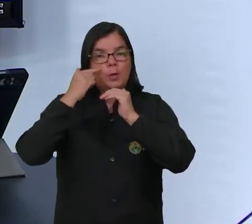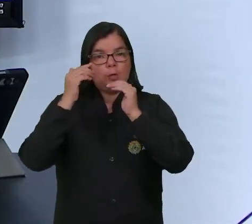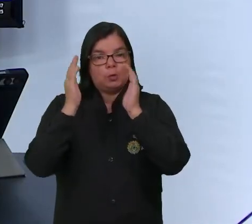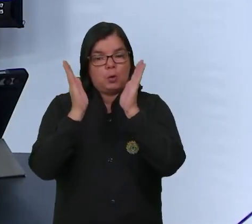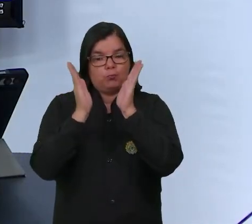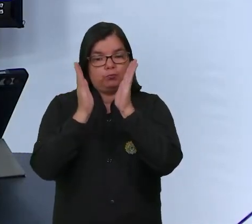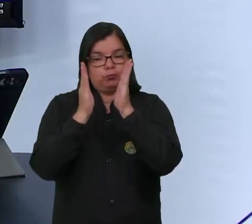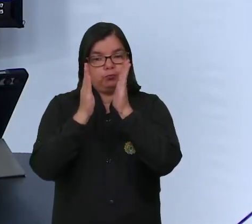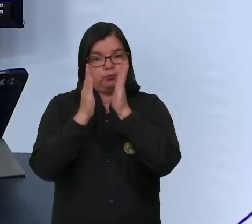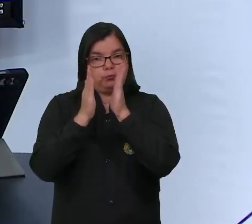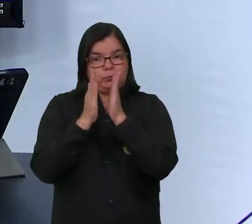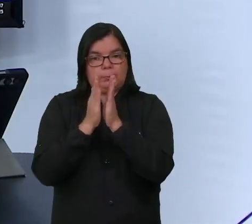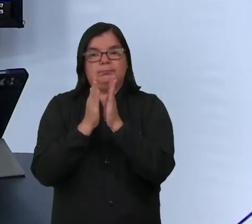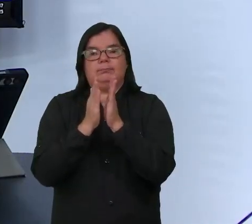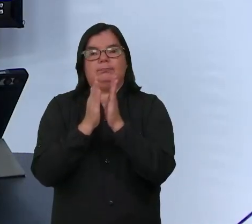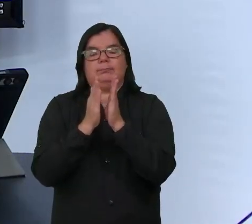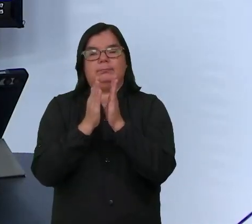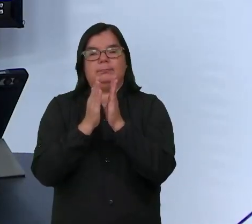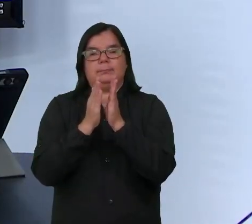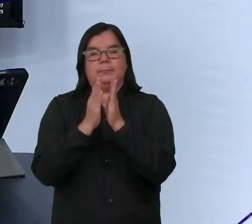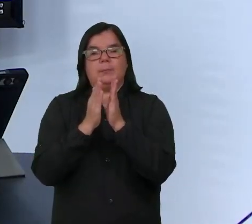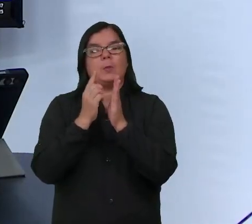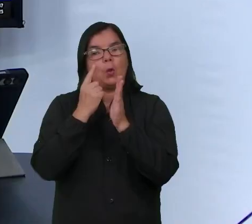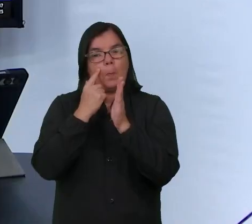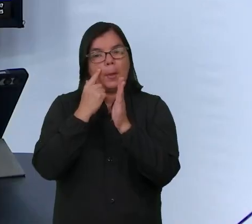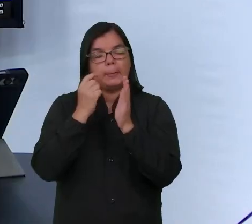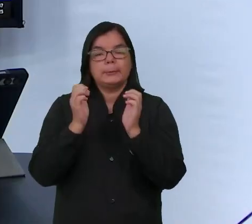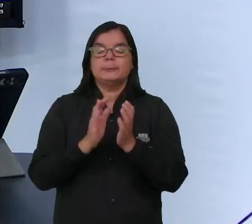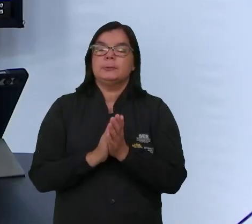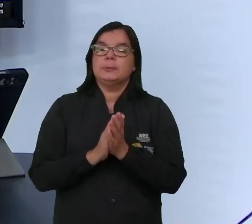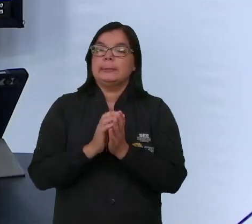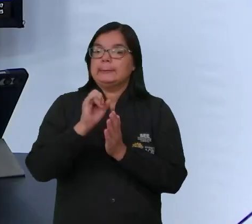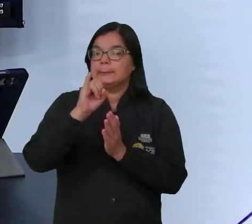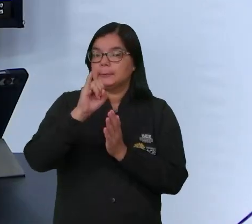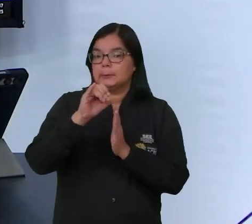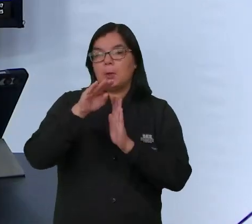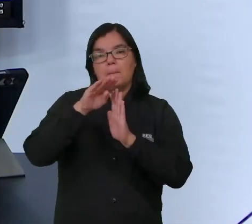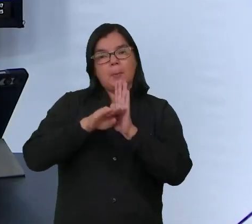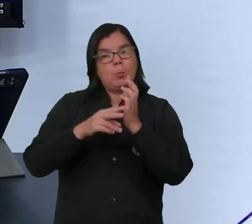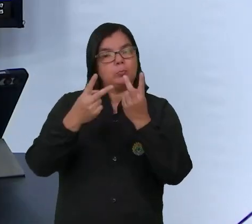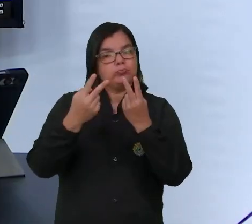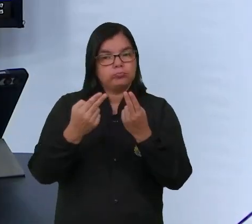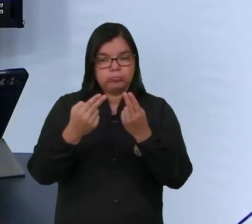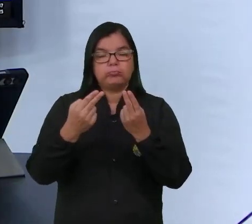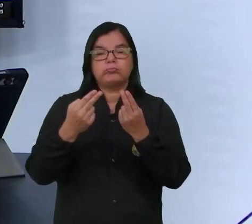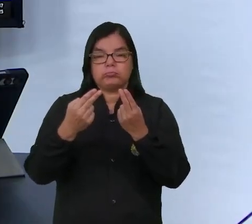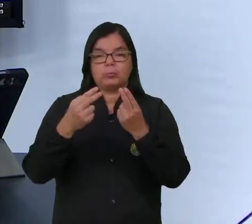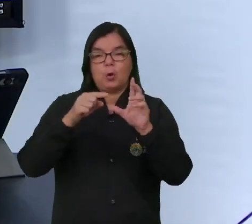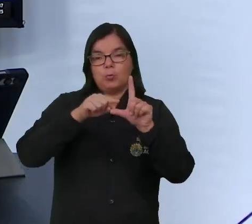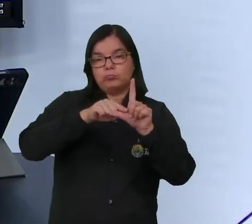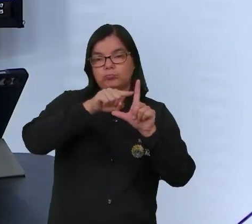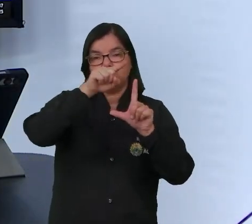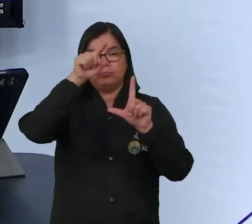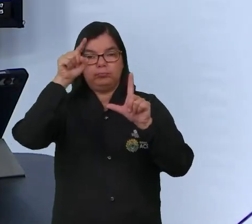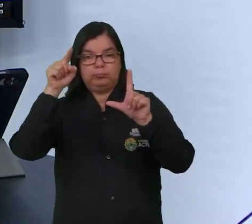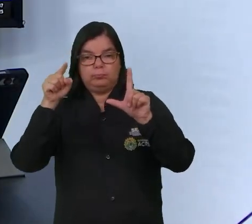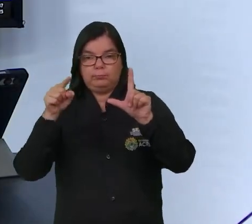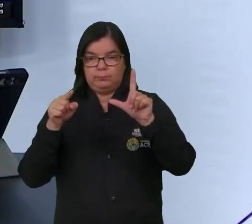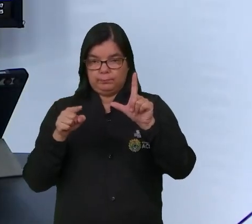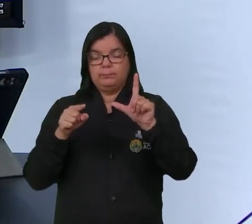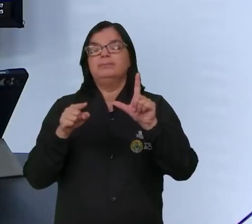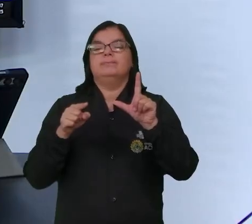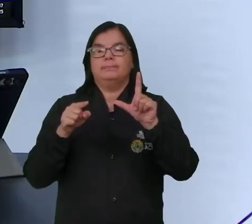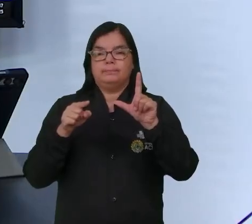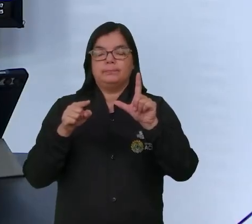que a parábola vai ficando mais imprensada, os ramos vão ficando mais junto um do outro. Ok? E da mesma forma quando você olha para o negativo. Quando